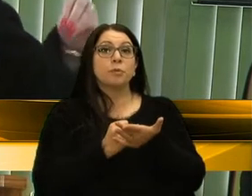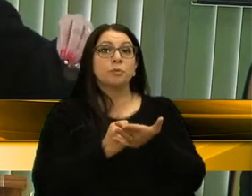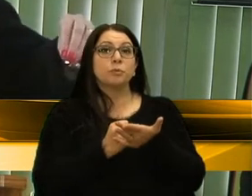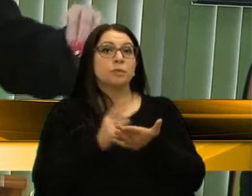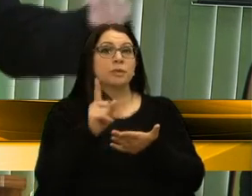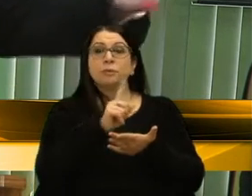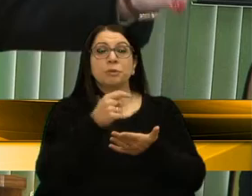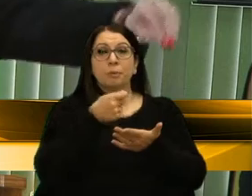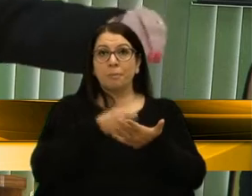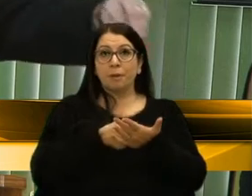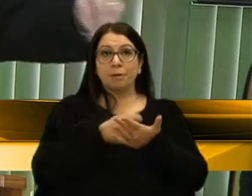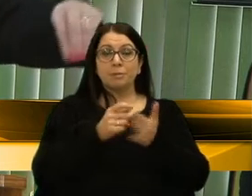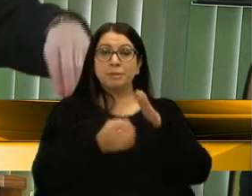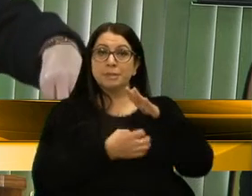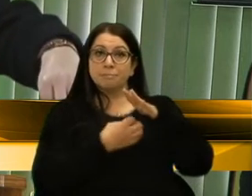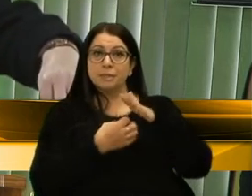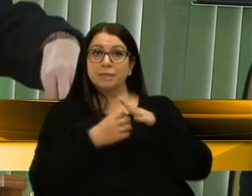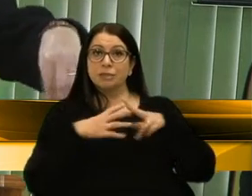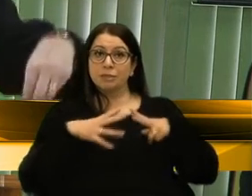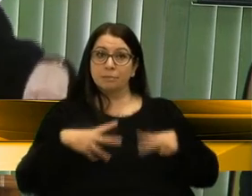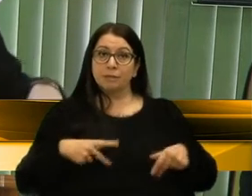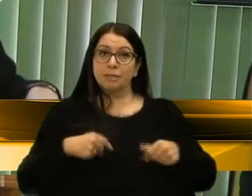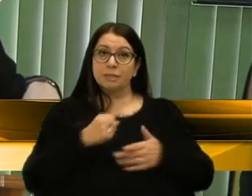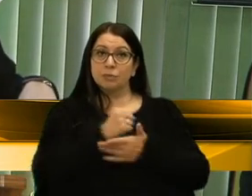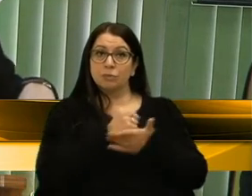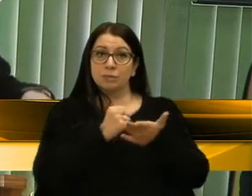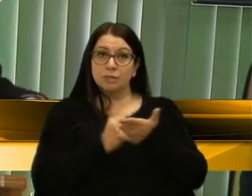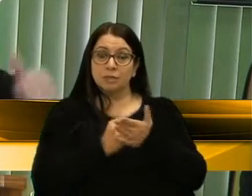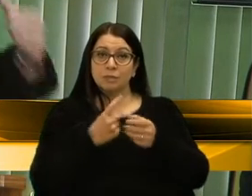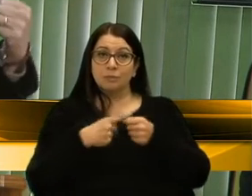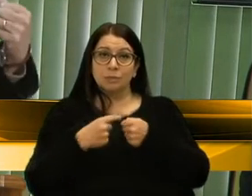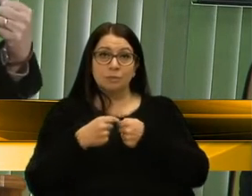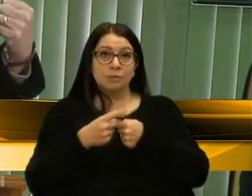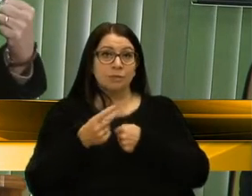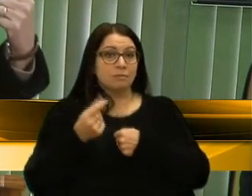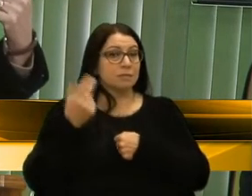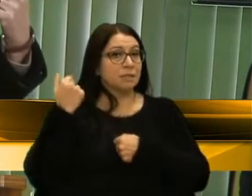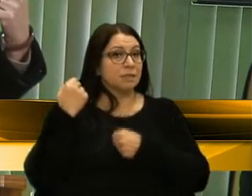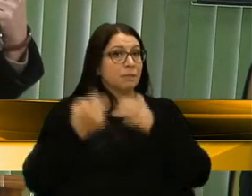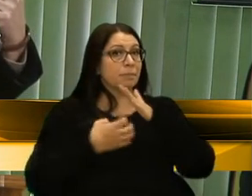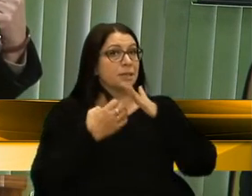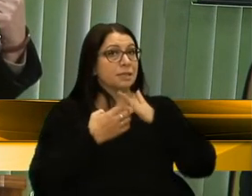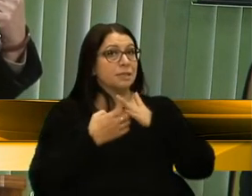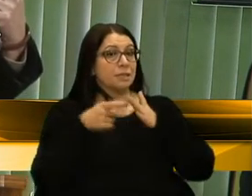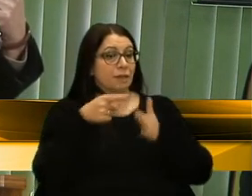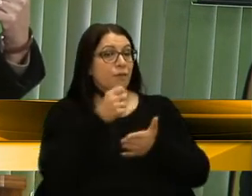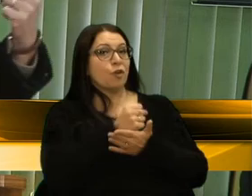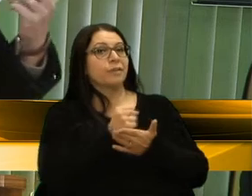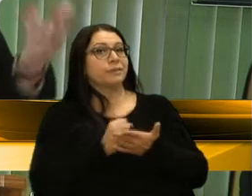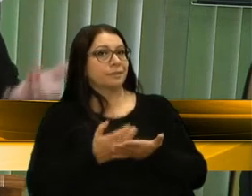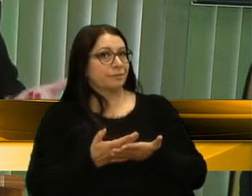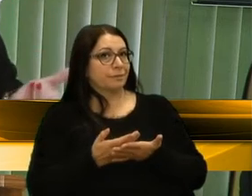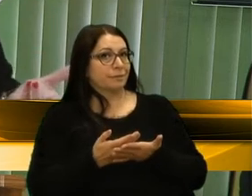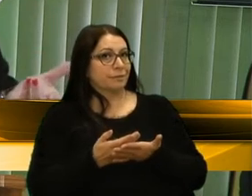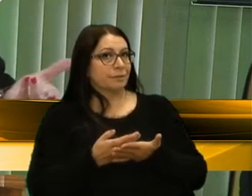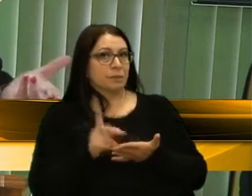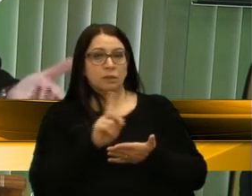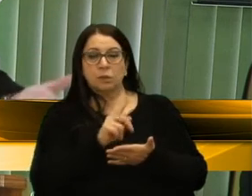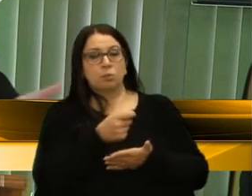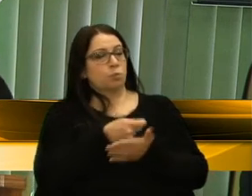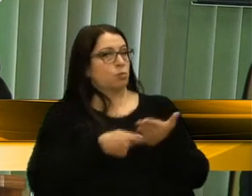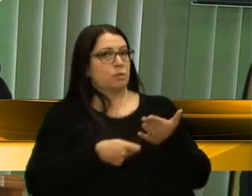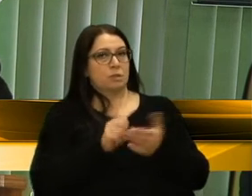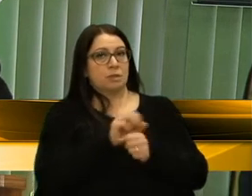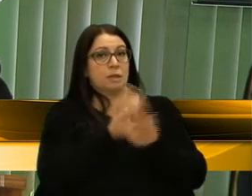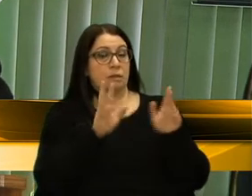sido pagos para as empresas de limpeza contratadas pelo município pela empresa contratante. A gente não autorizou, é claro, porque